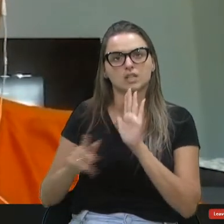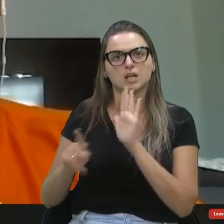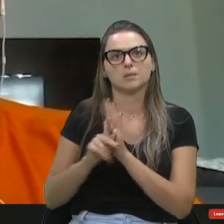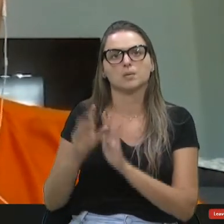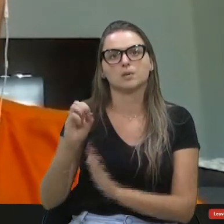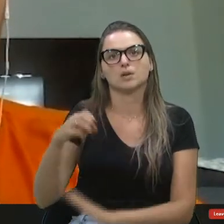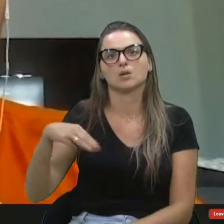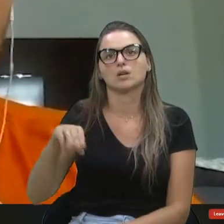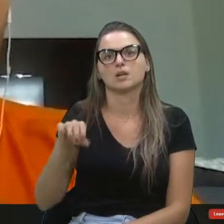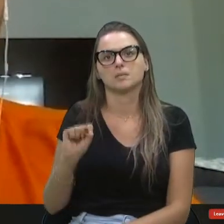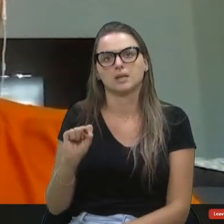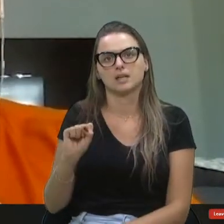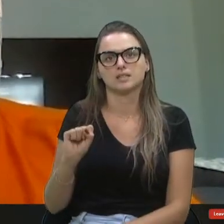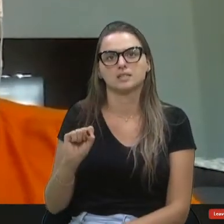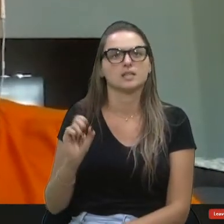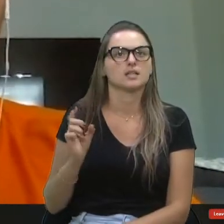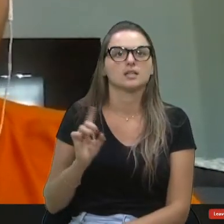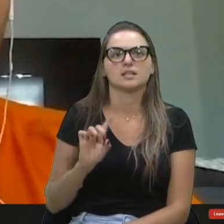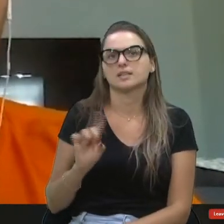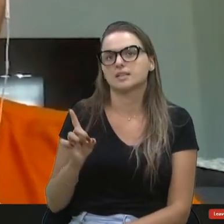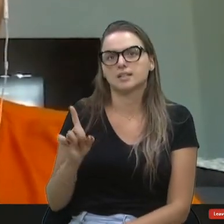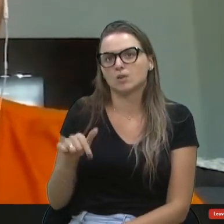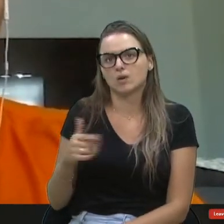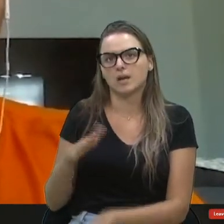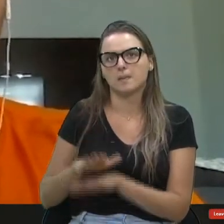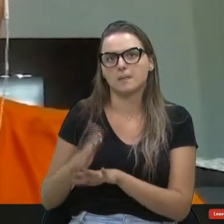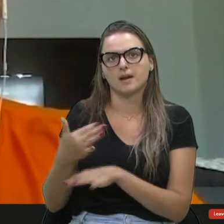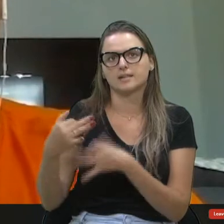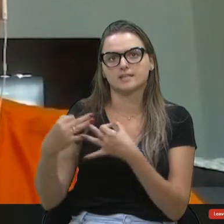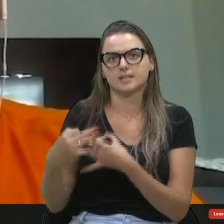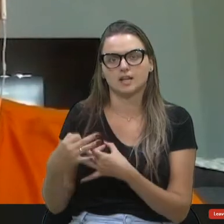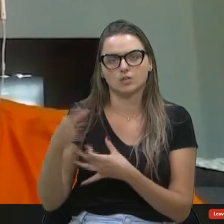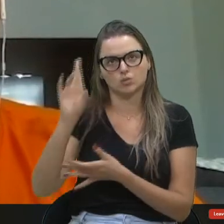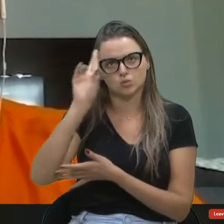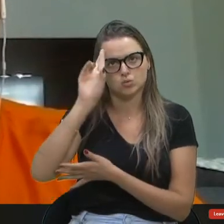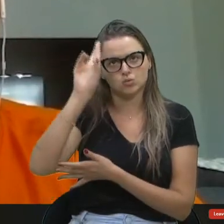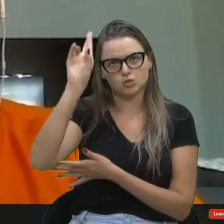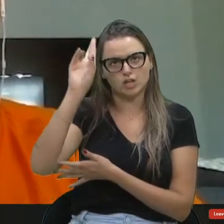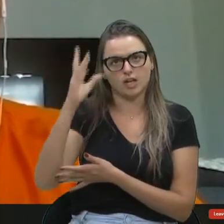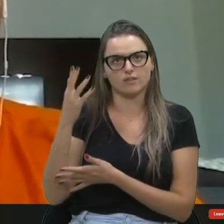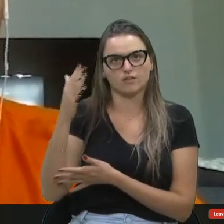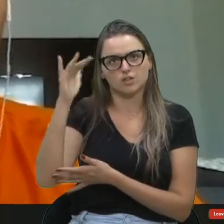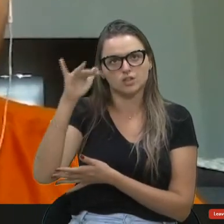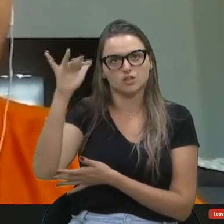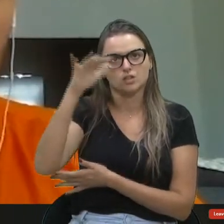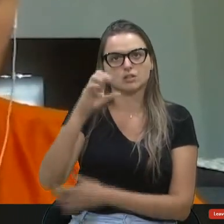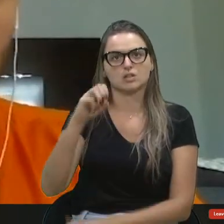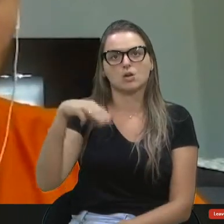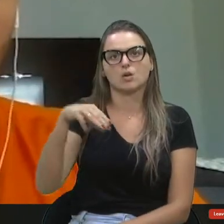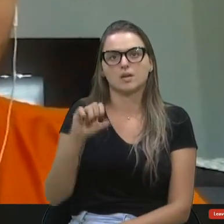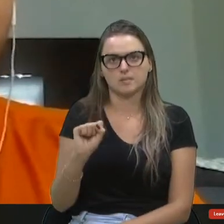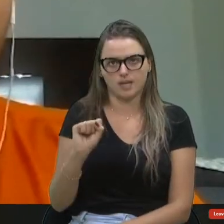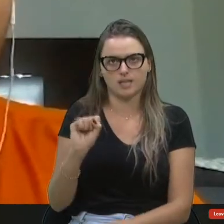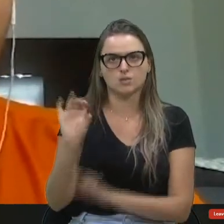OMS diz que não são mais recomendadas, né? O diretor da OMS, então, ele